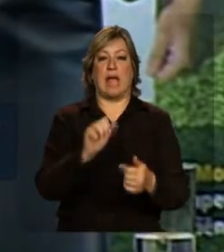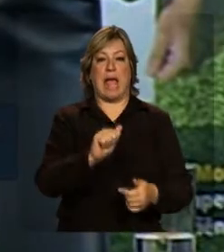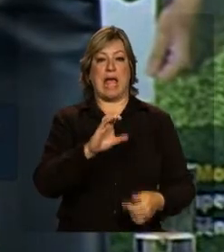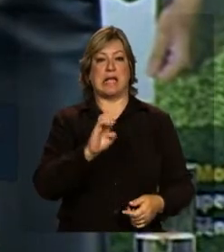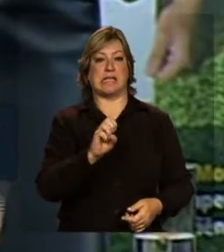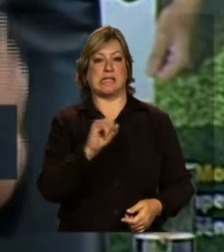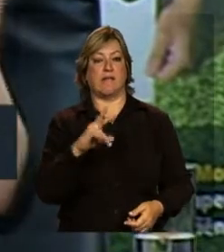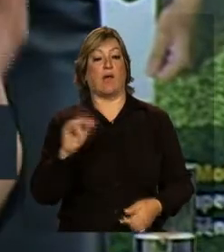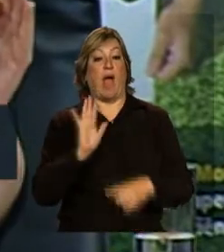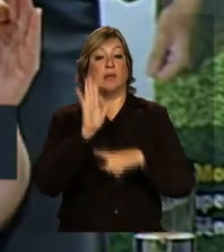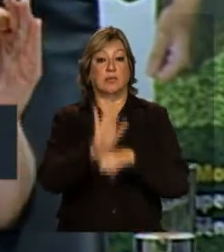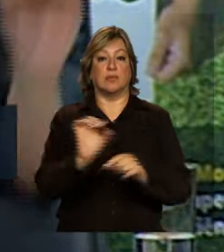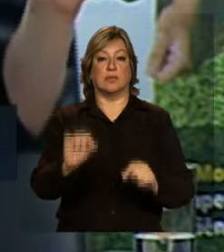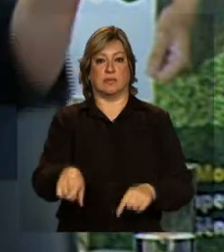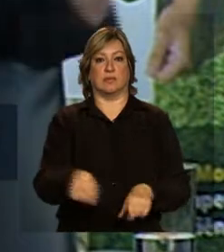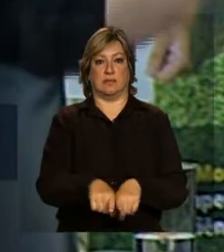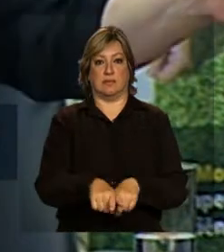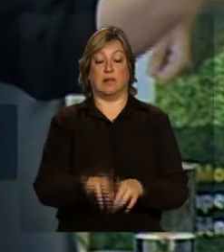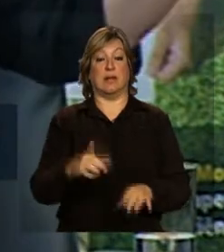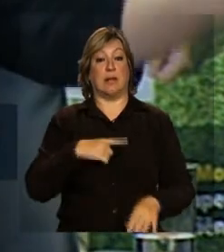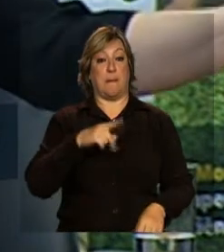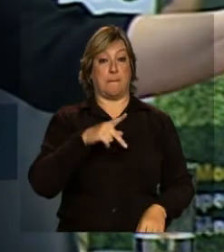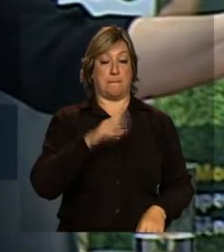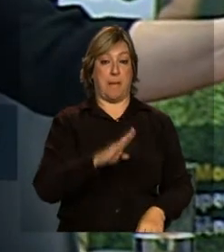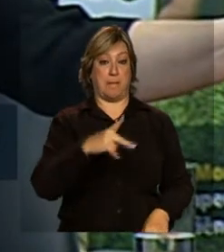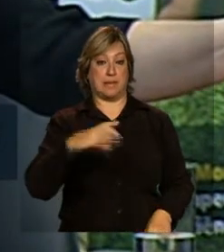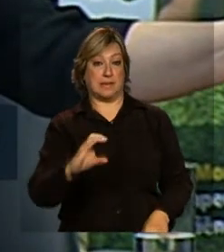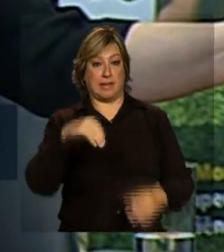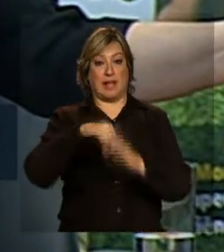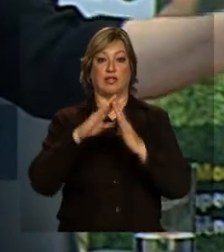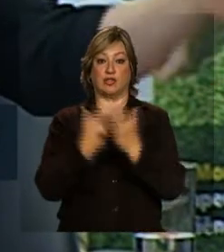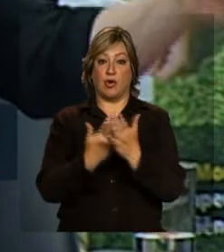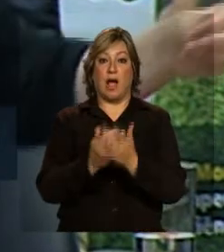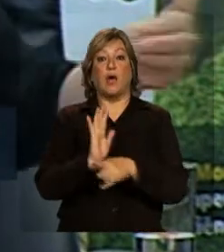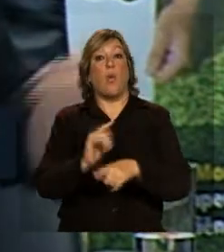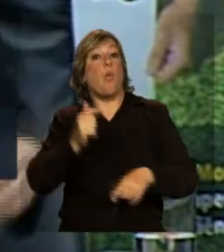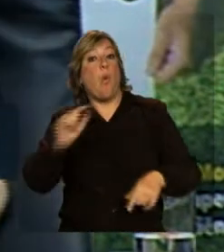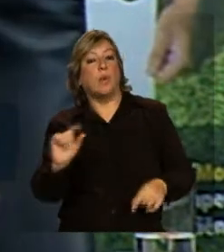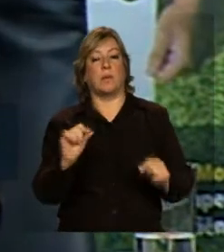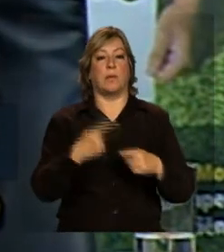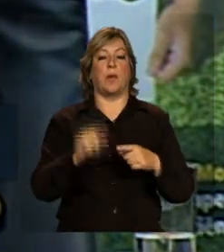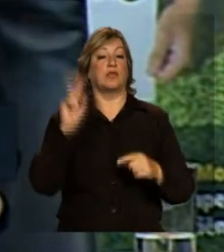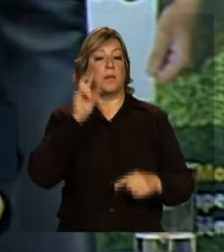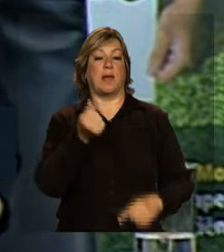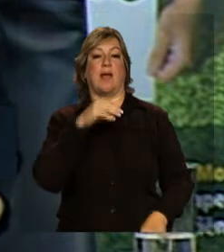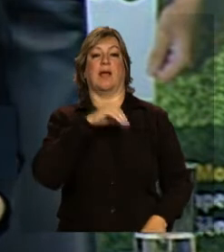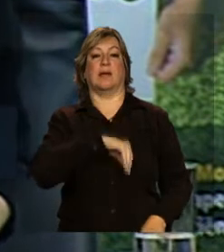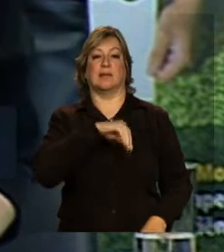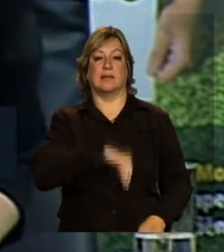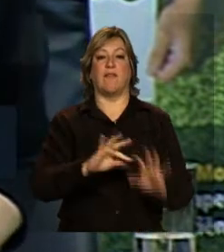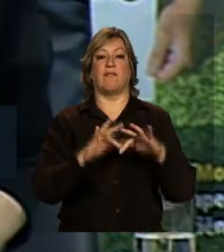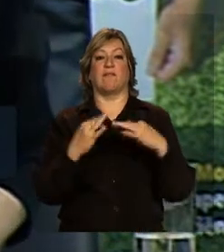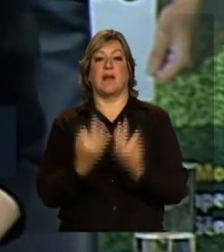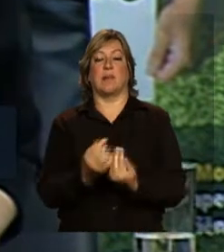problema identificado. O BPC na escola atende uma outra questão identificada, que é a renda, né?